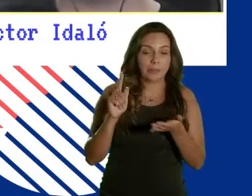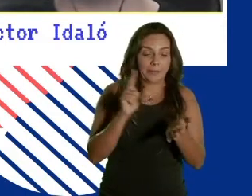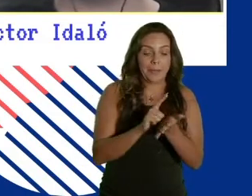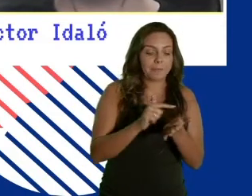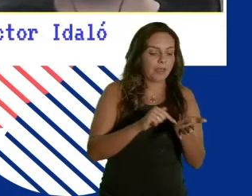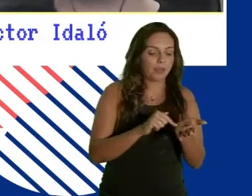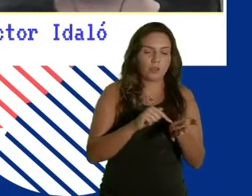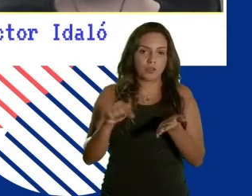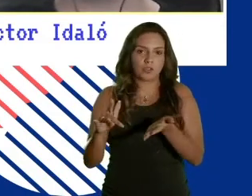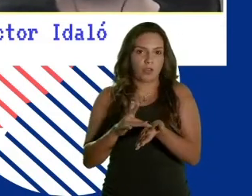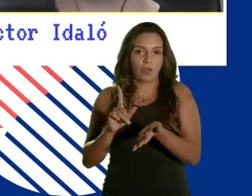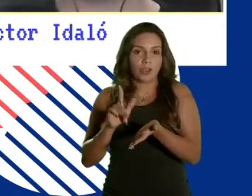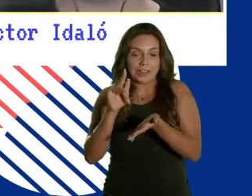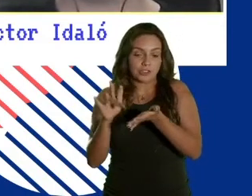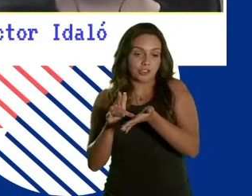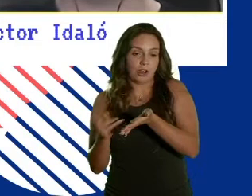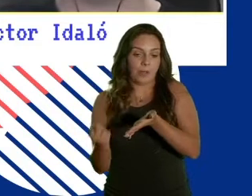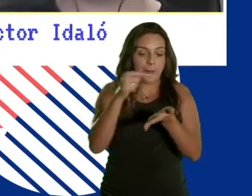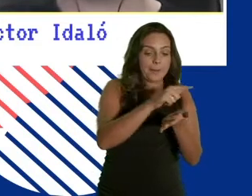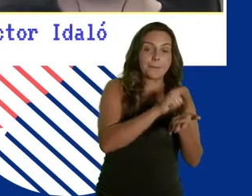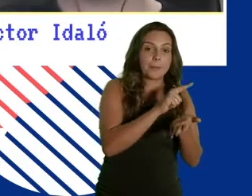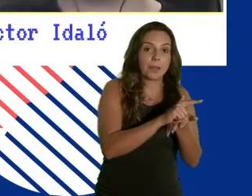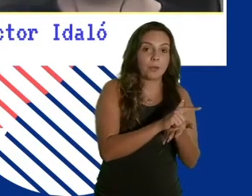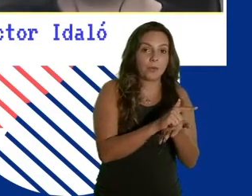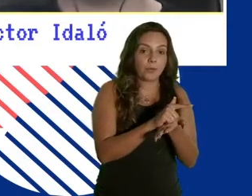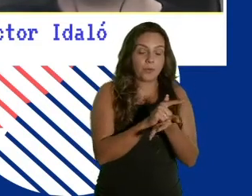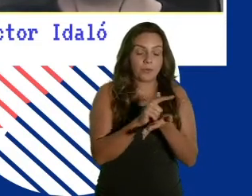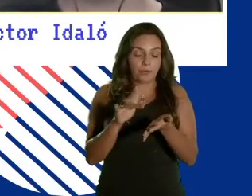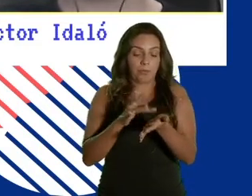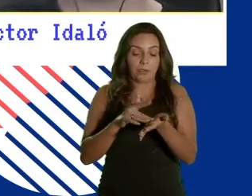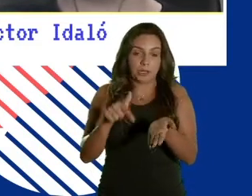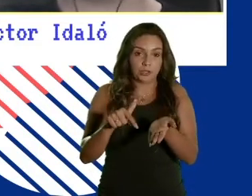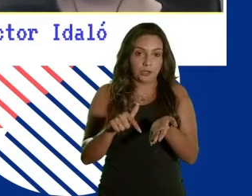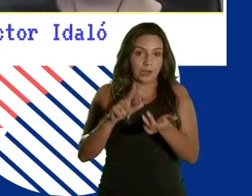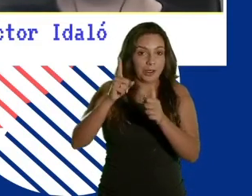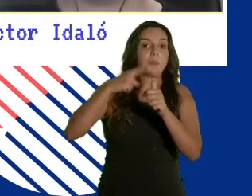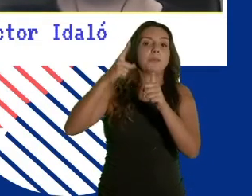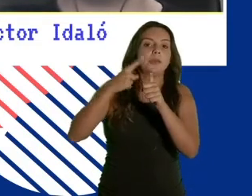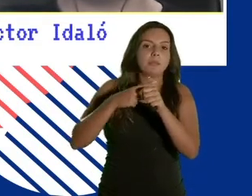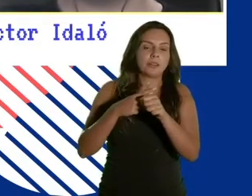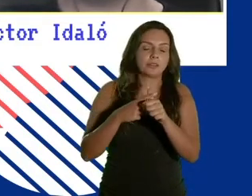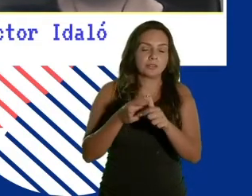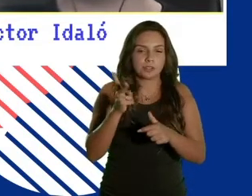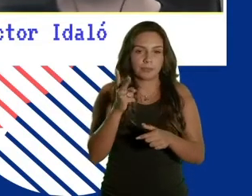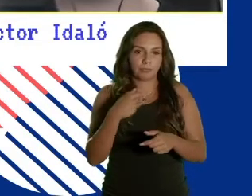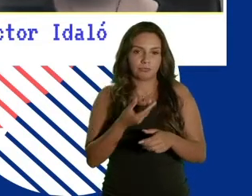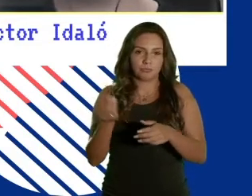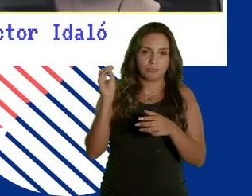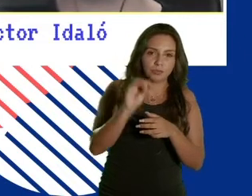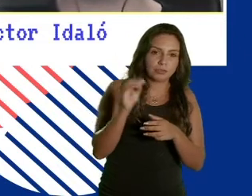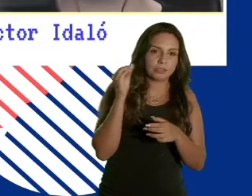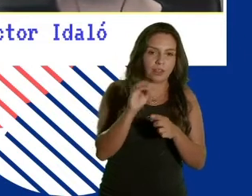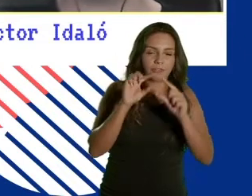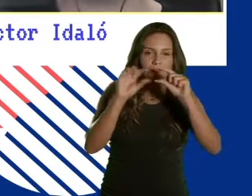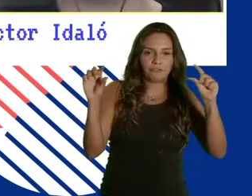para o digital, ela vai do digital para o papel. Então, o digital é o precursor. Então, eu sempre postava alguns versos